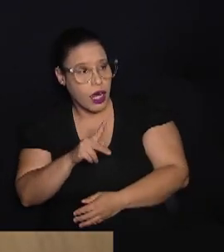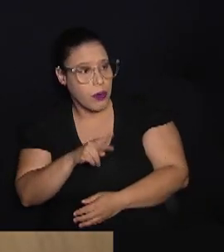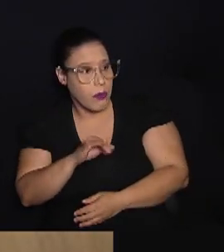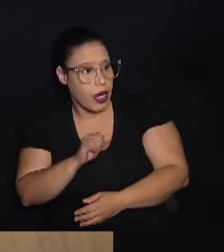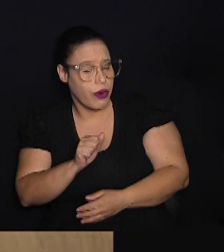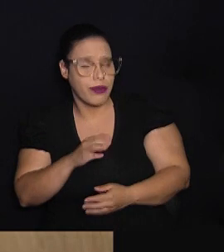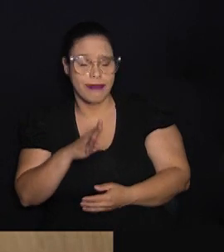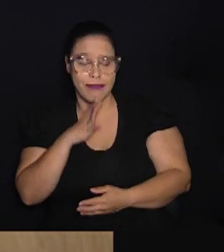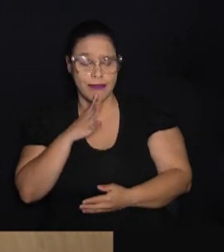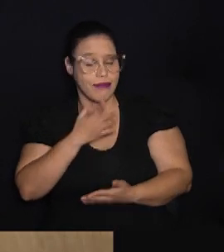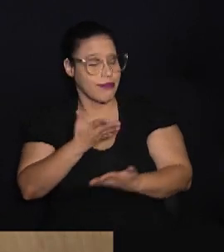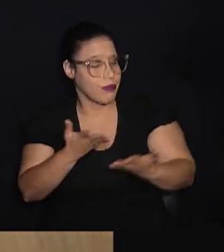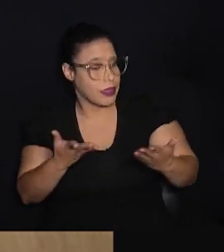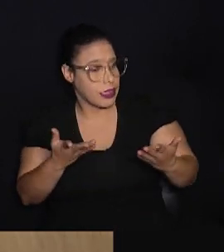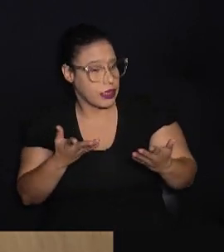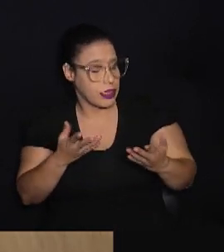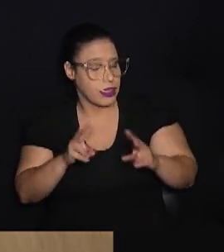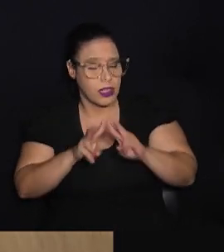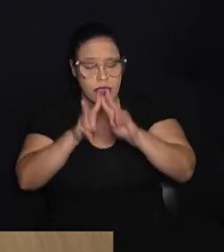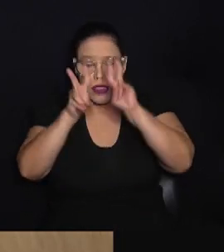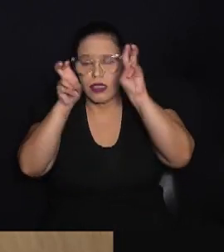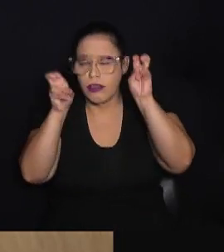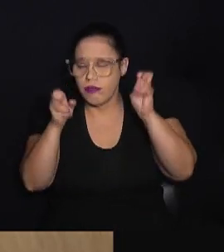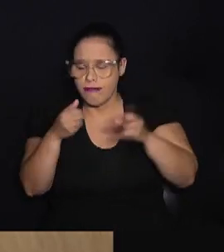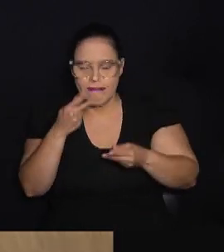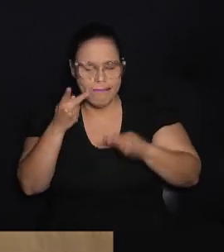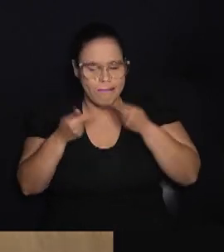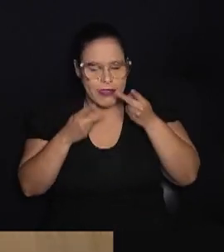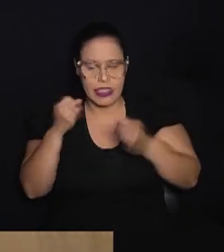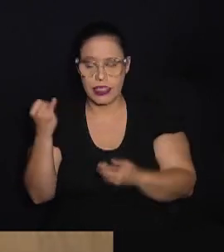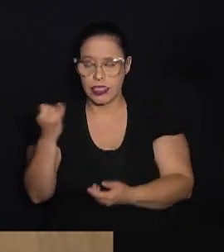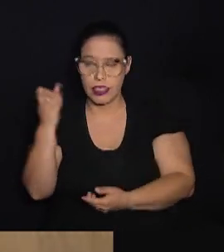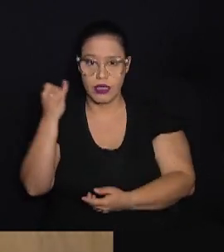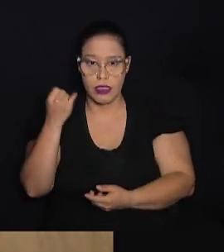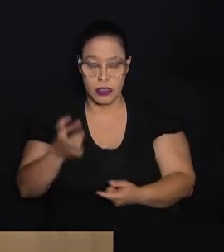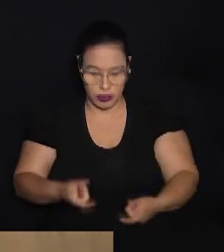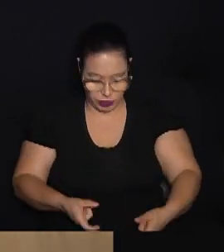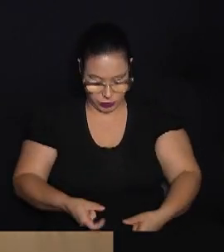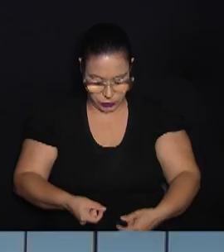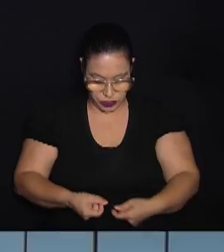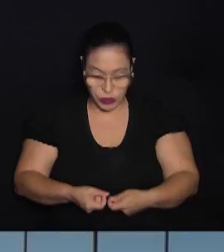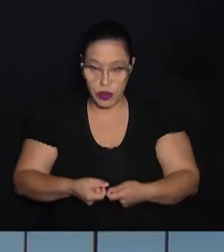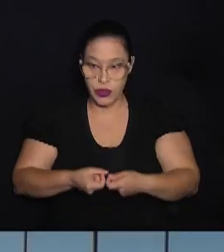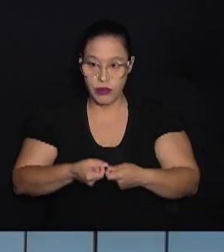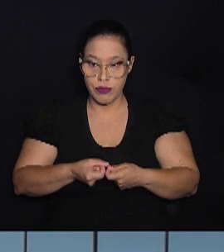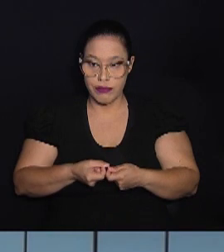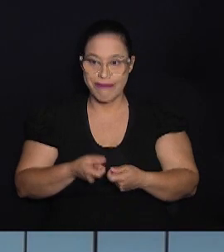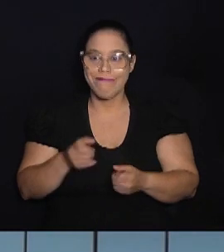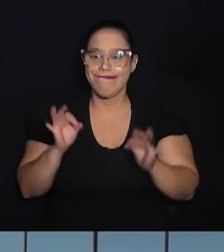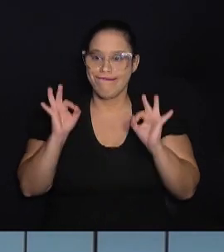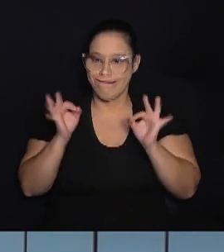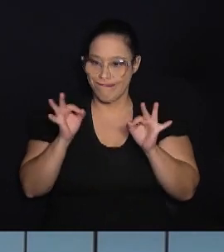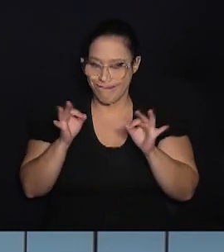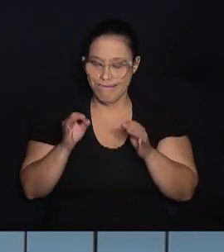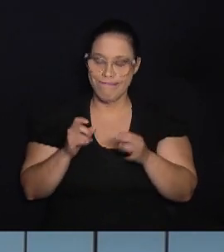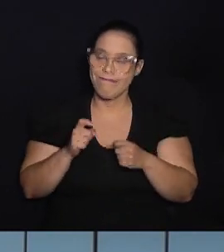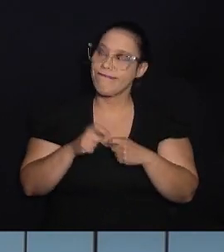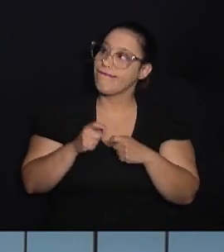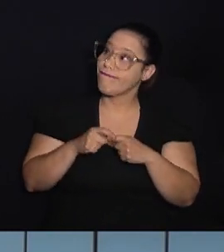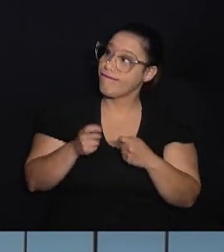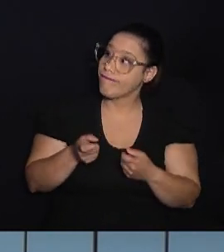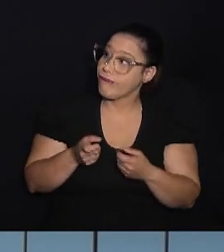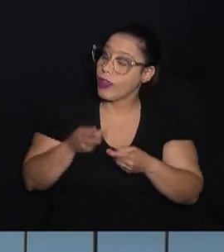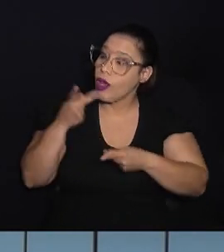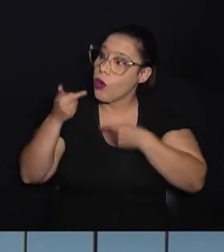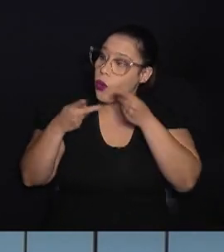com vocês, conversando sobre esse tema que é extremamente importante, o câncer de endométrio. Sim, com certeza, doutora.